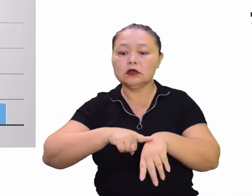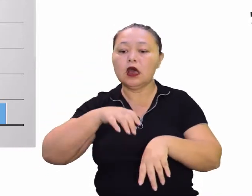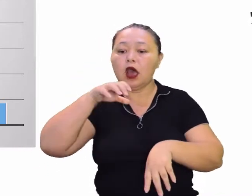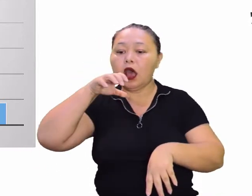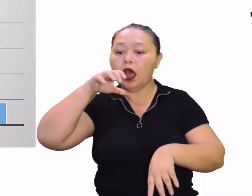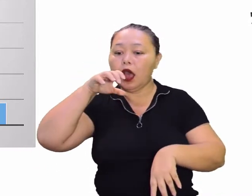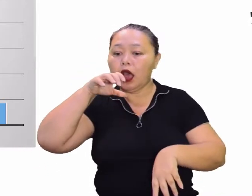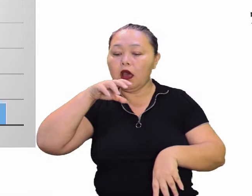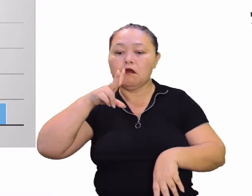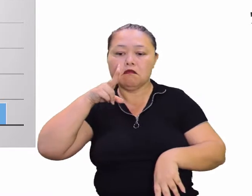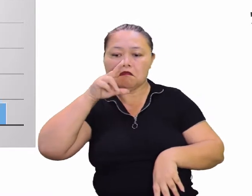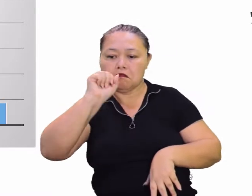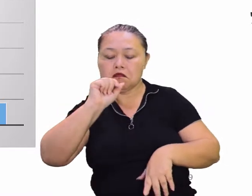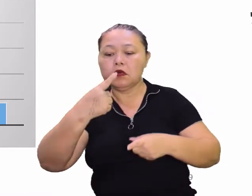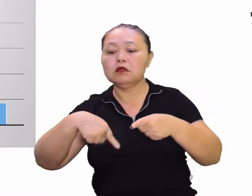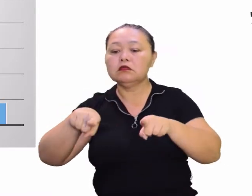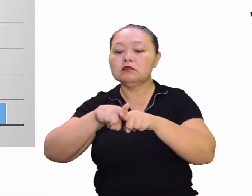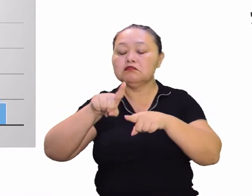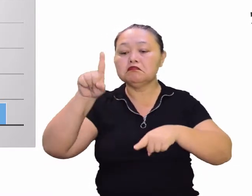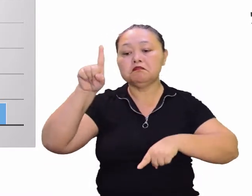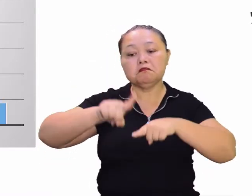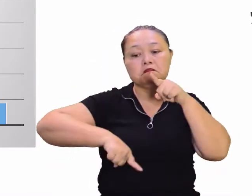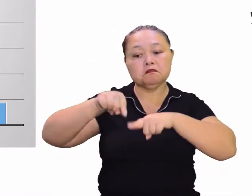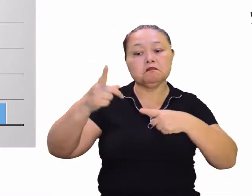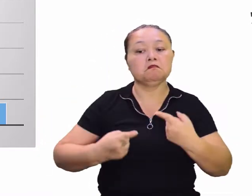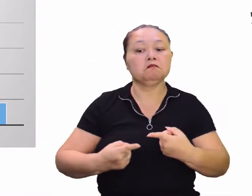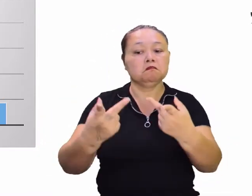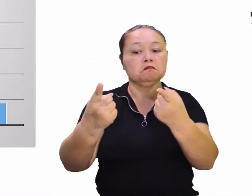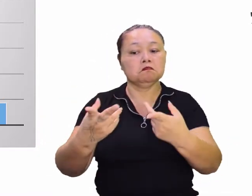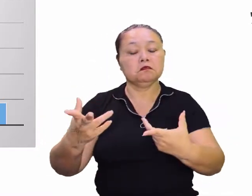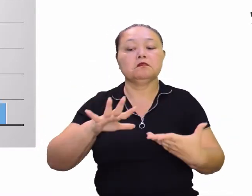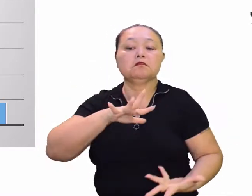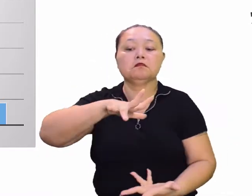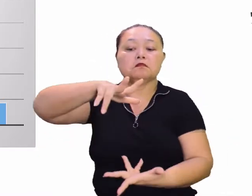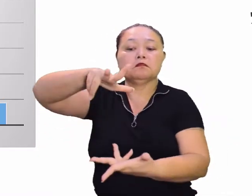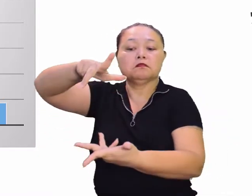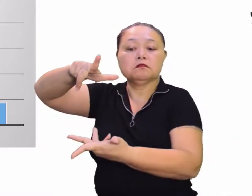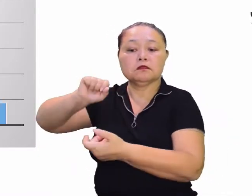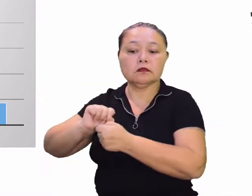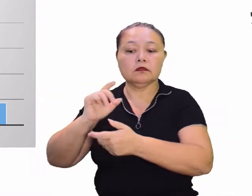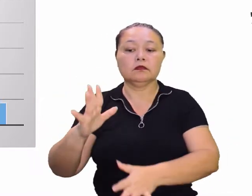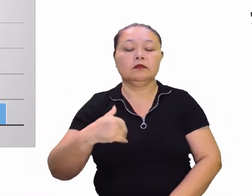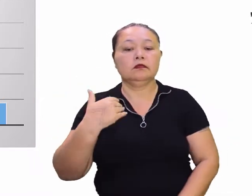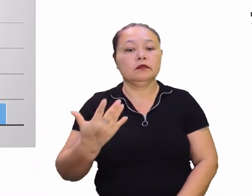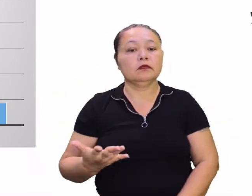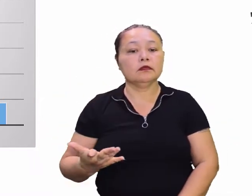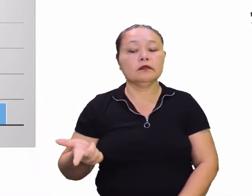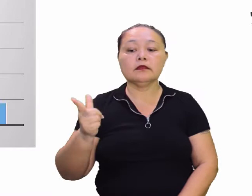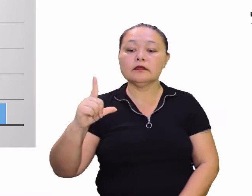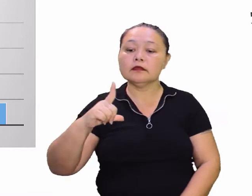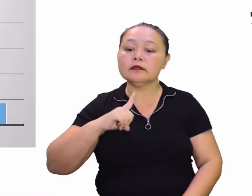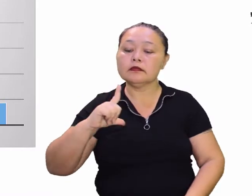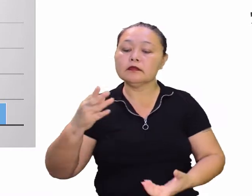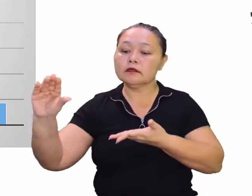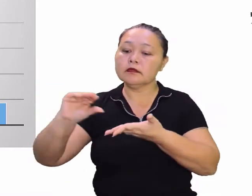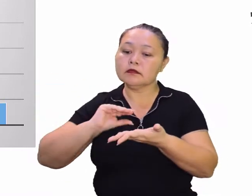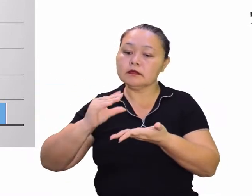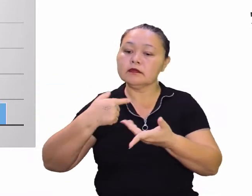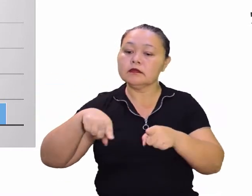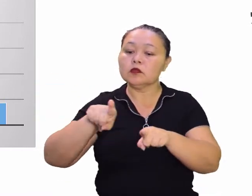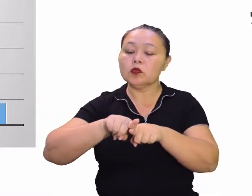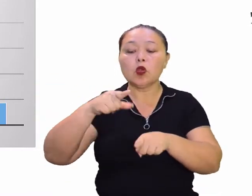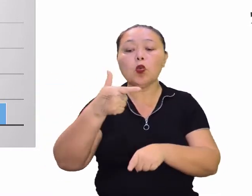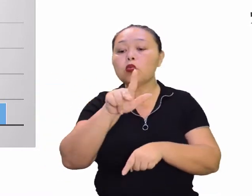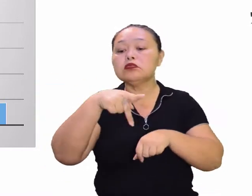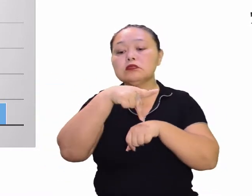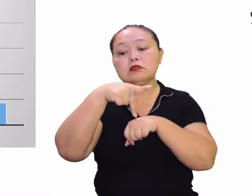muitas exportações para o mundo inteiro. É isso? E outra, eles investem inclusive em